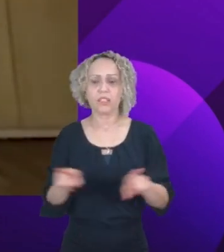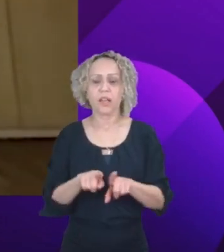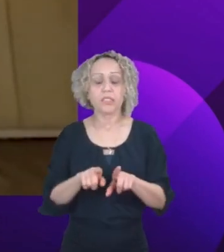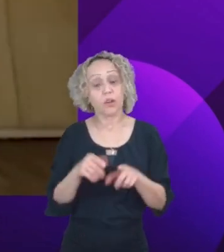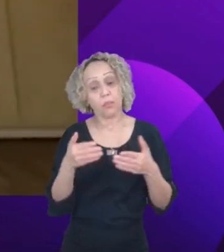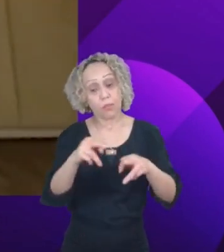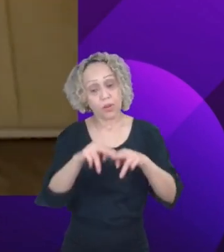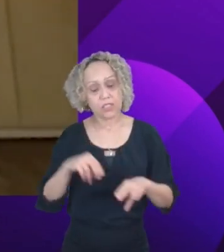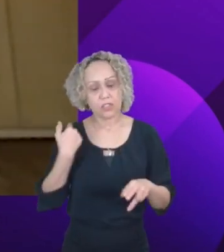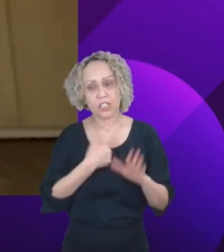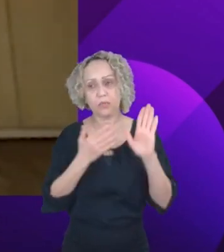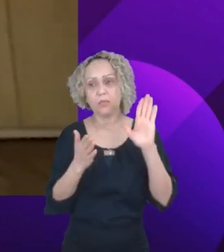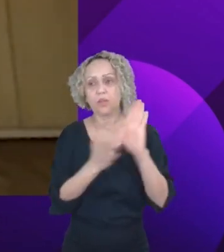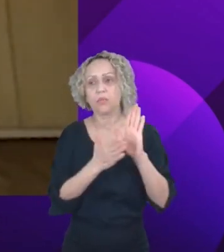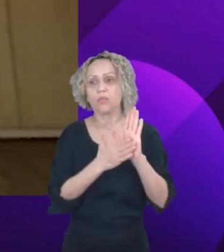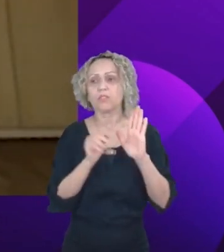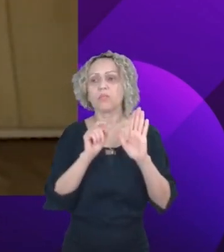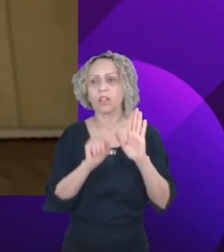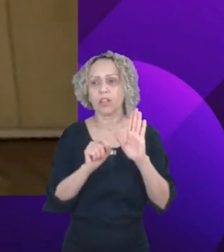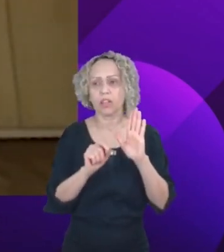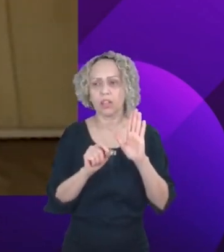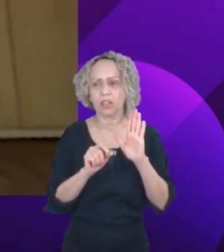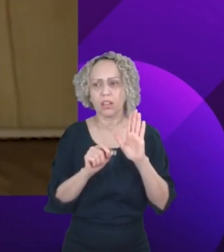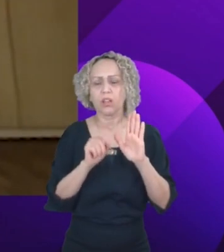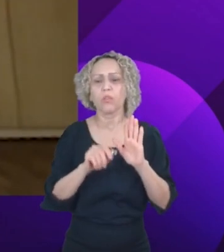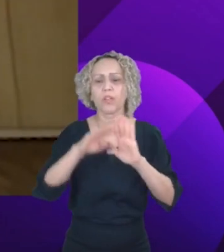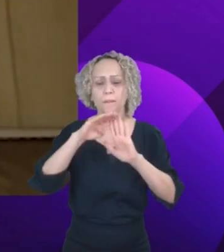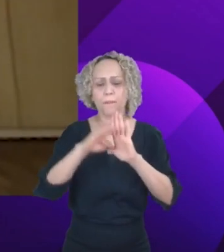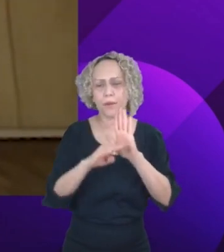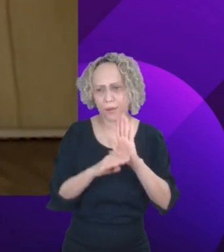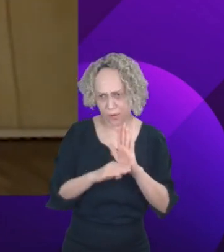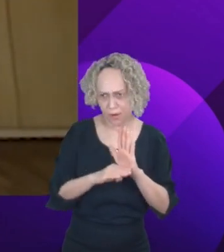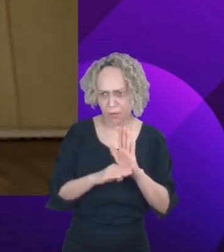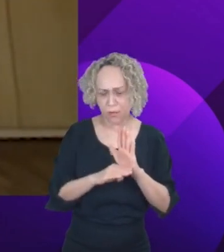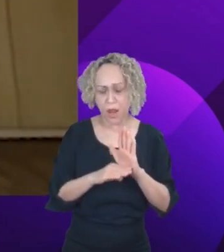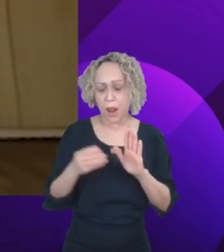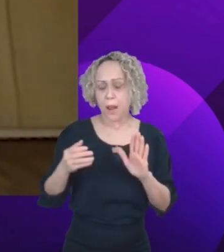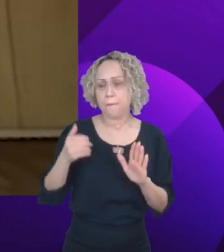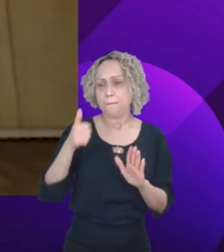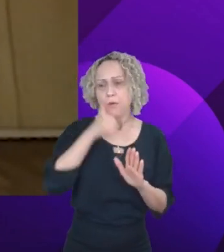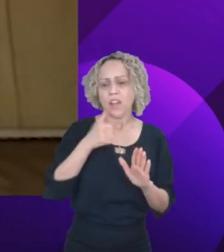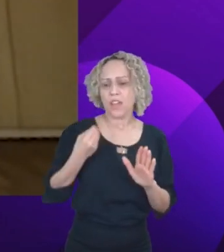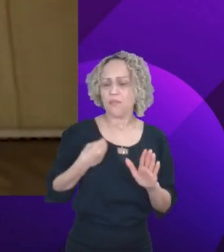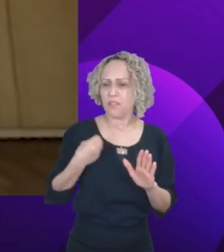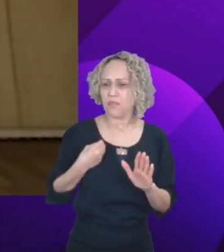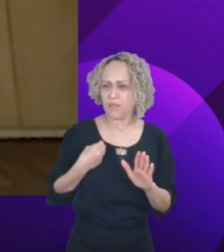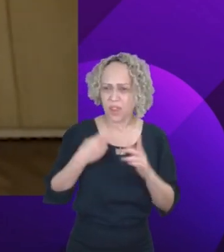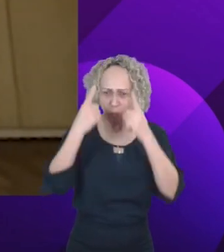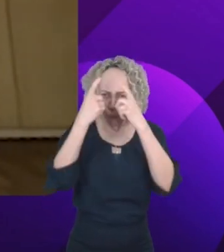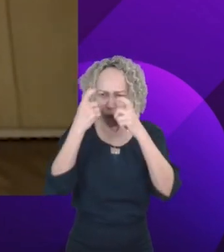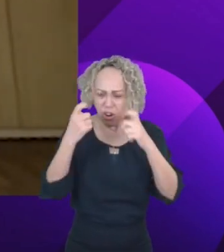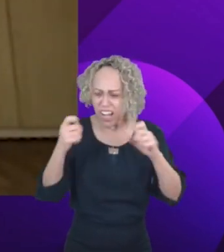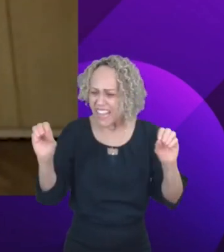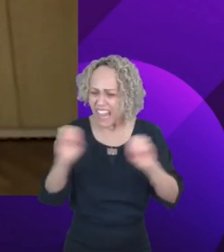proposto, né, dentro do que a gente considera que é o Programa Mulher Viver Sem Violência, que inclui, né, a rede de